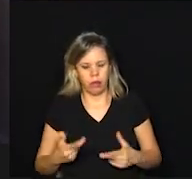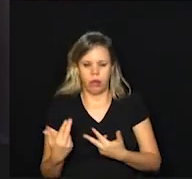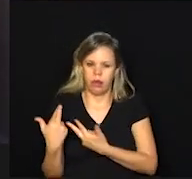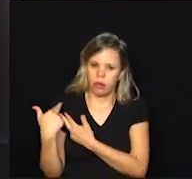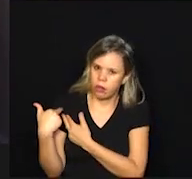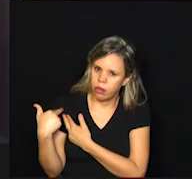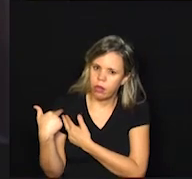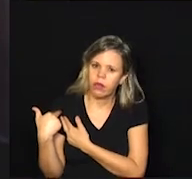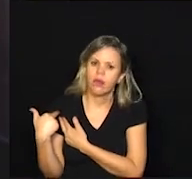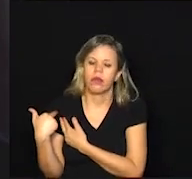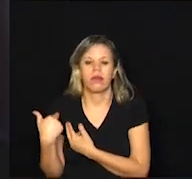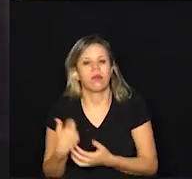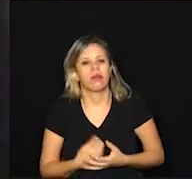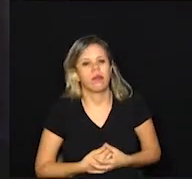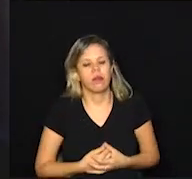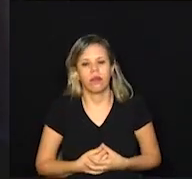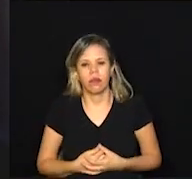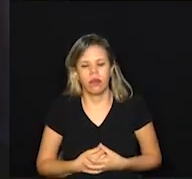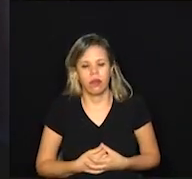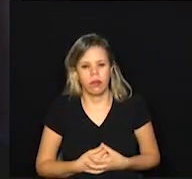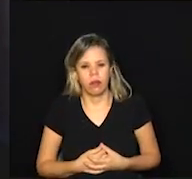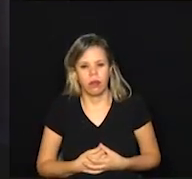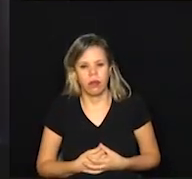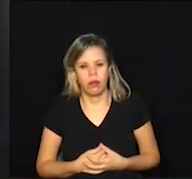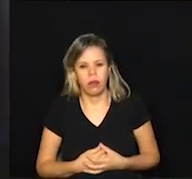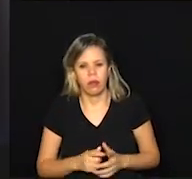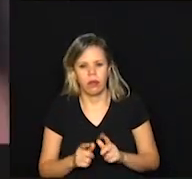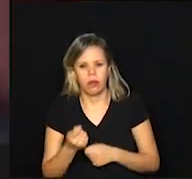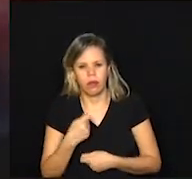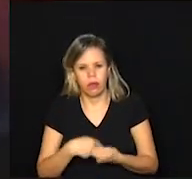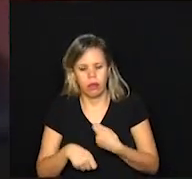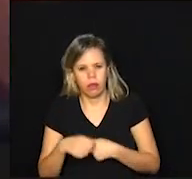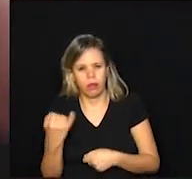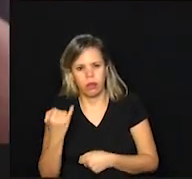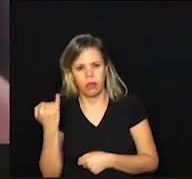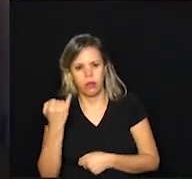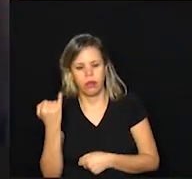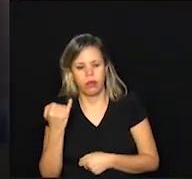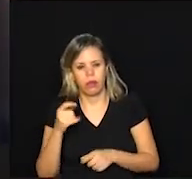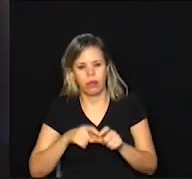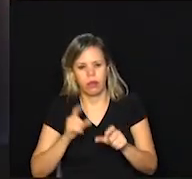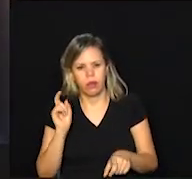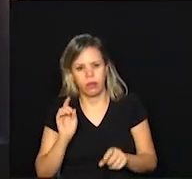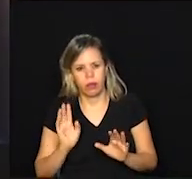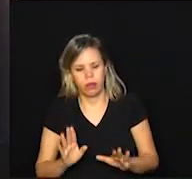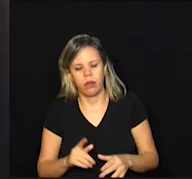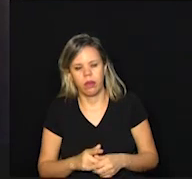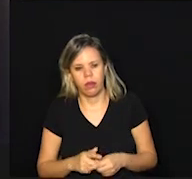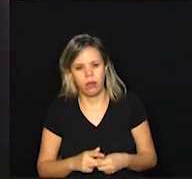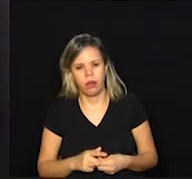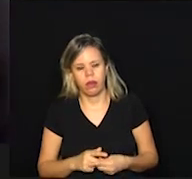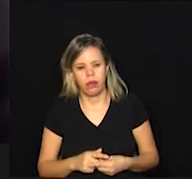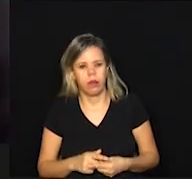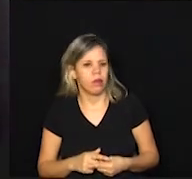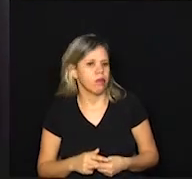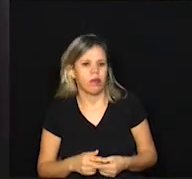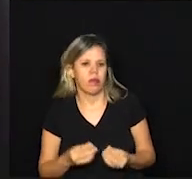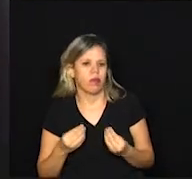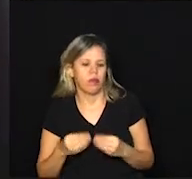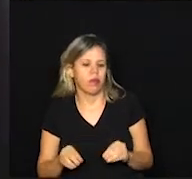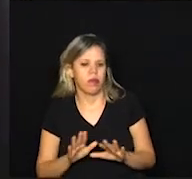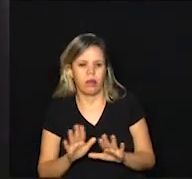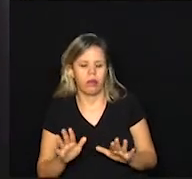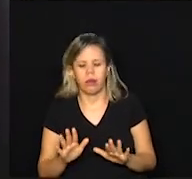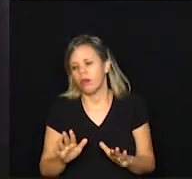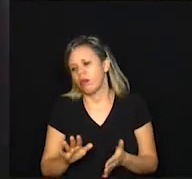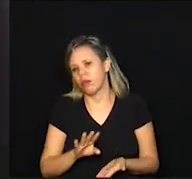responsabilidade é tanto da gestão EA importante autonomia mais essa autonomia não implica